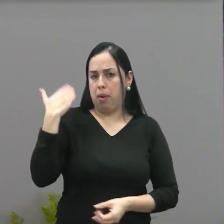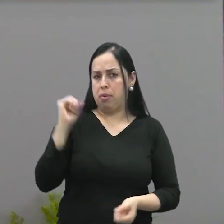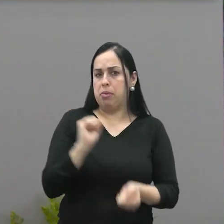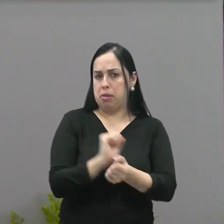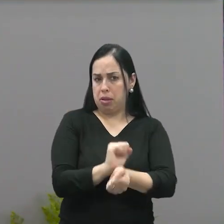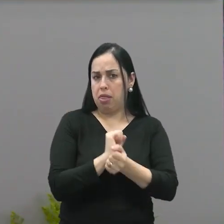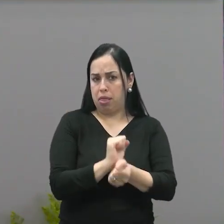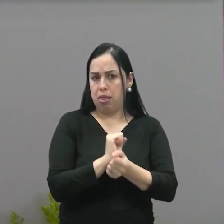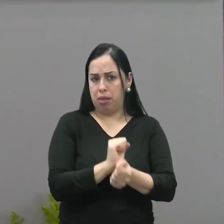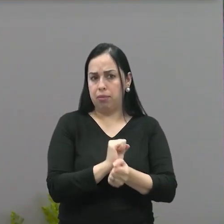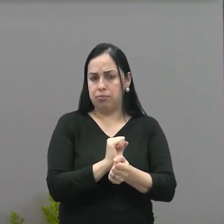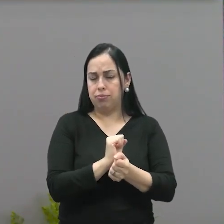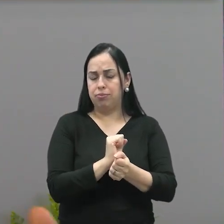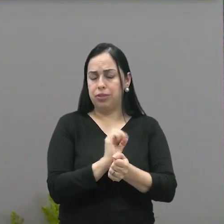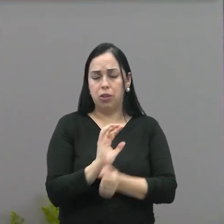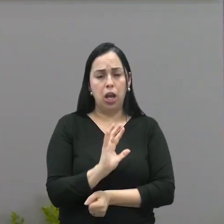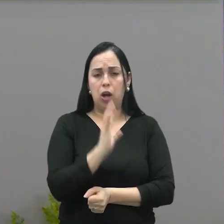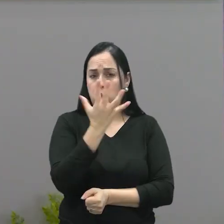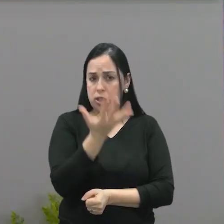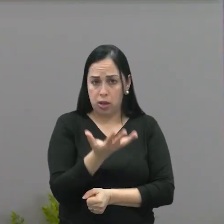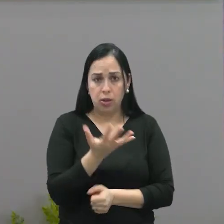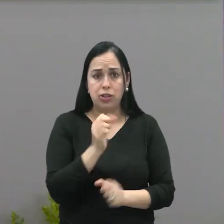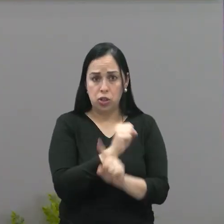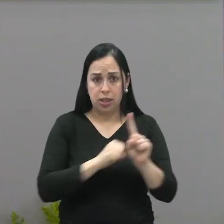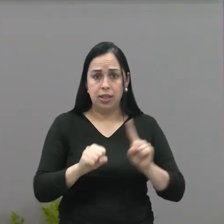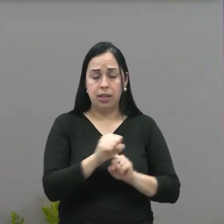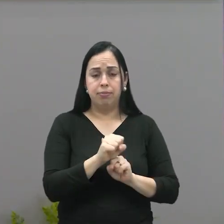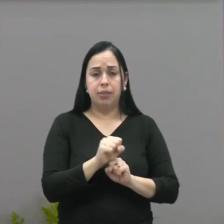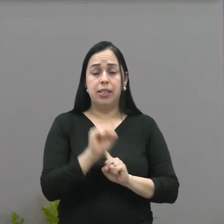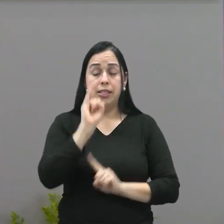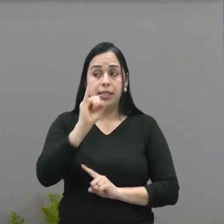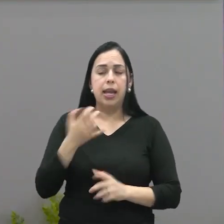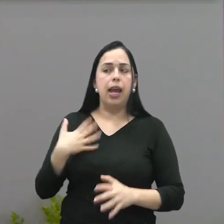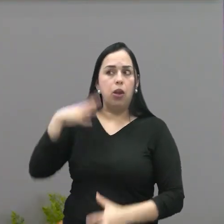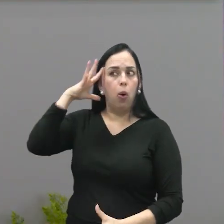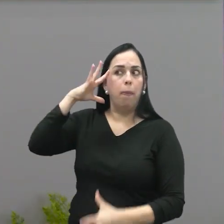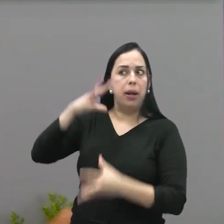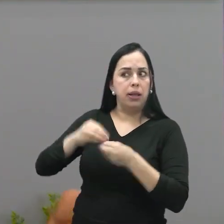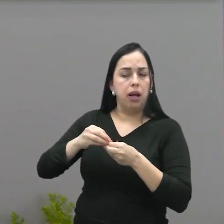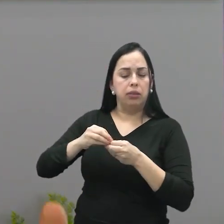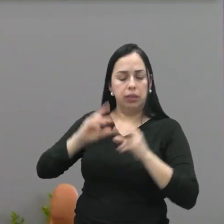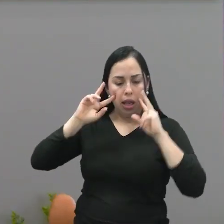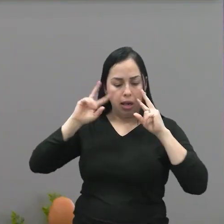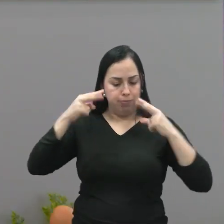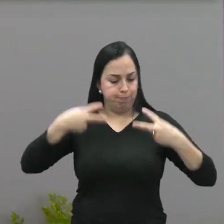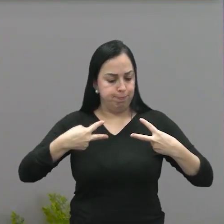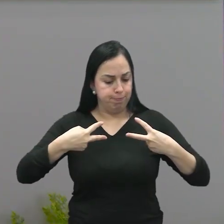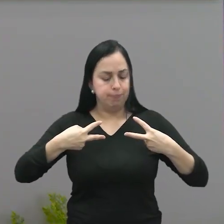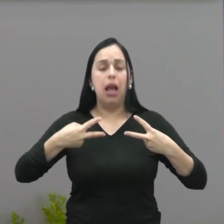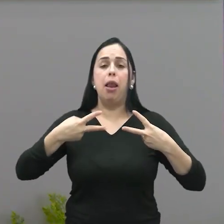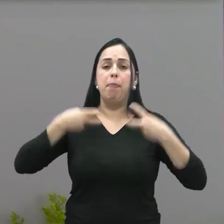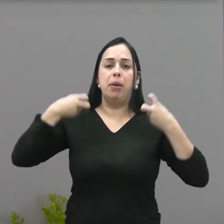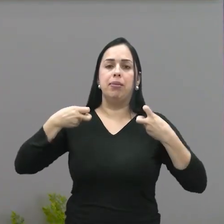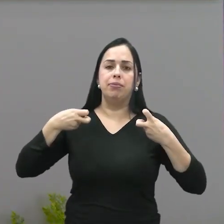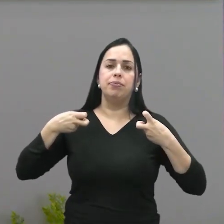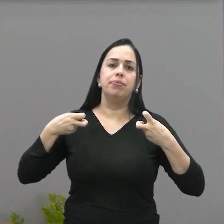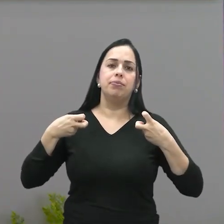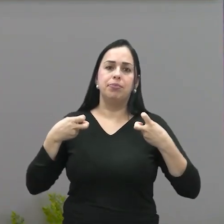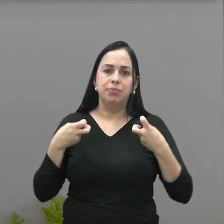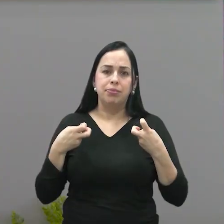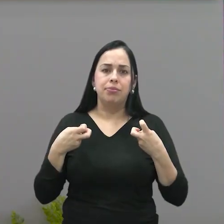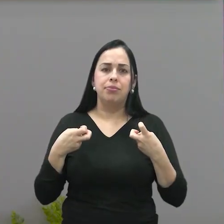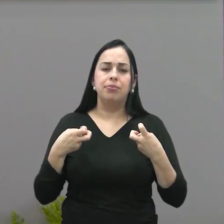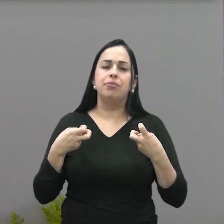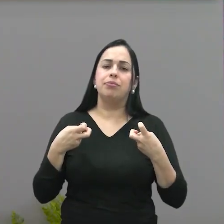das desconstruções que a escravidão gerou, ele consegue se perceber, ele consegue entender que ele, apesar